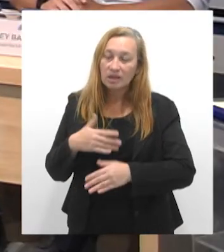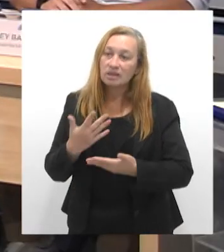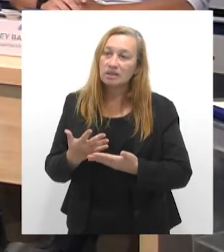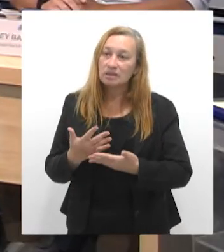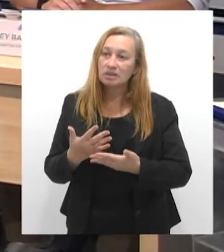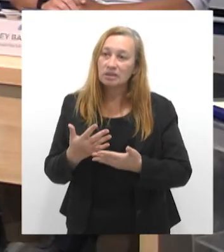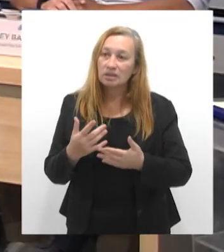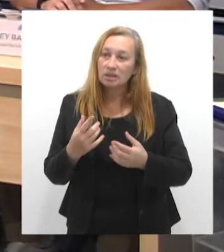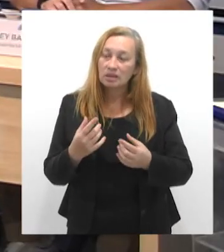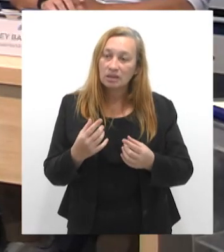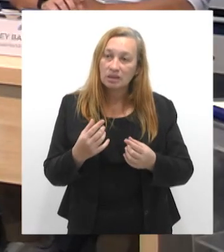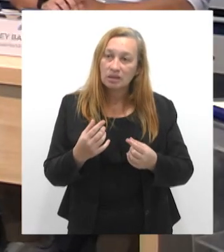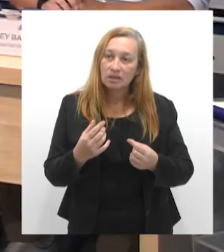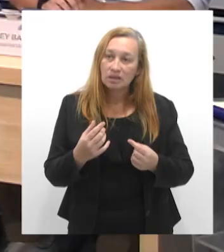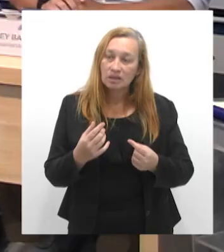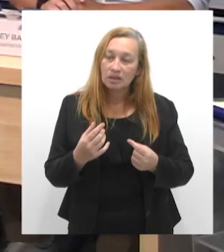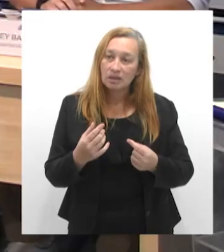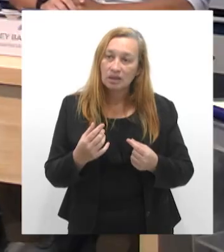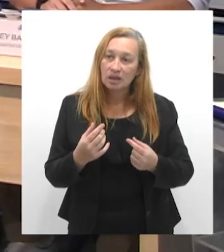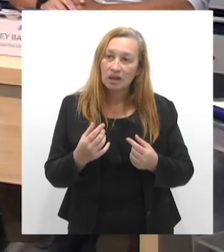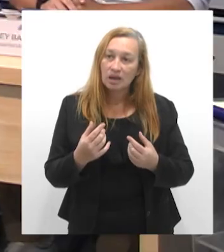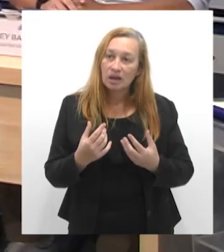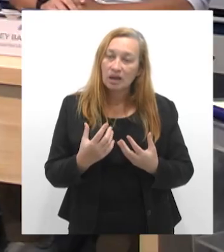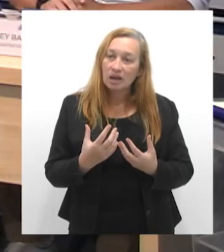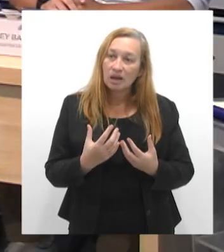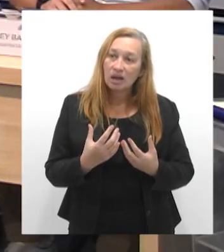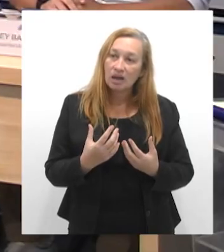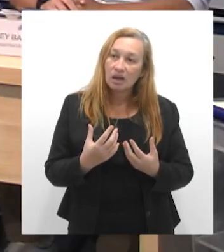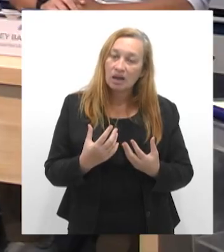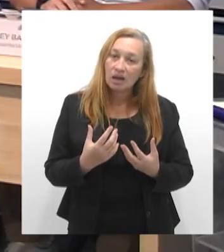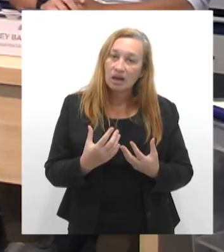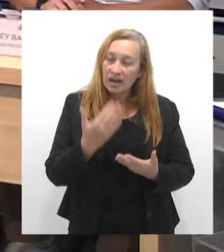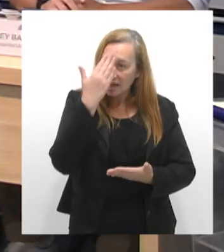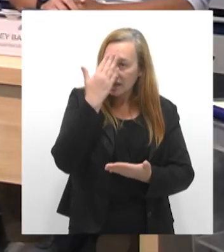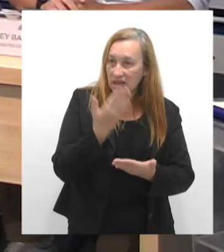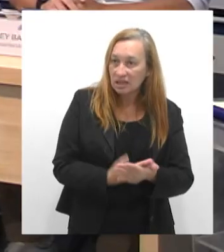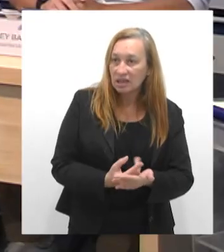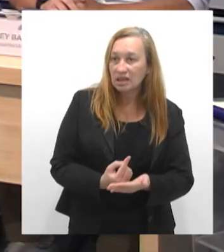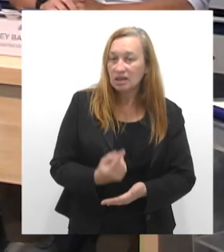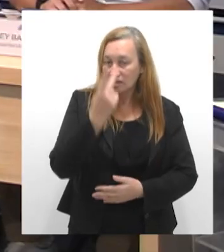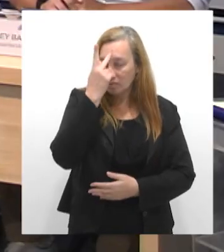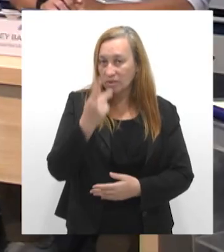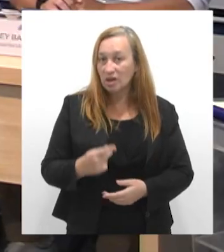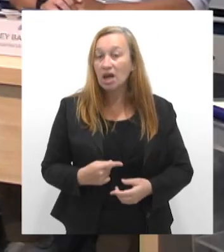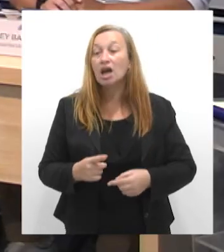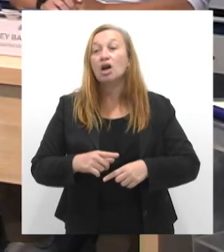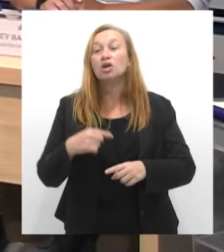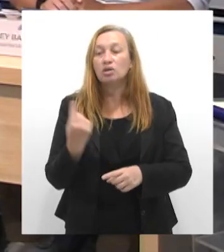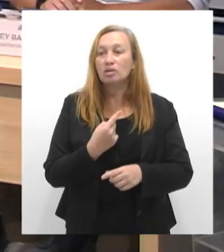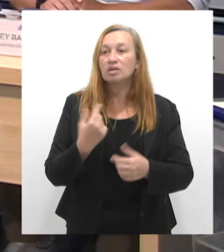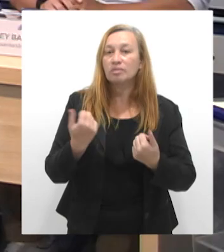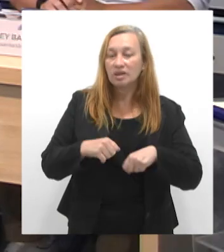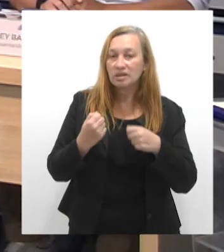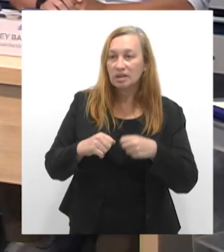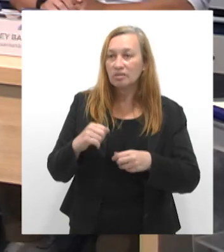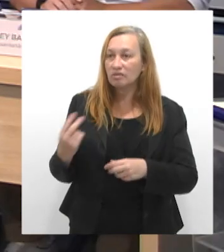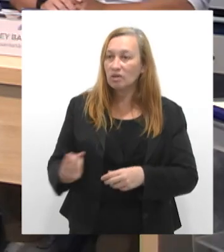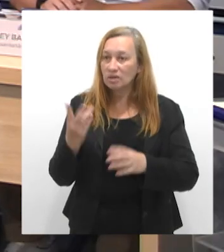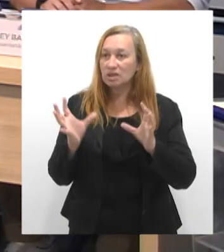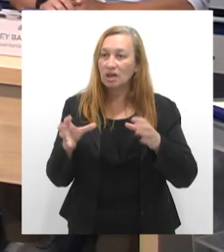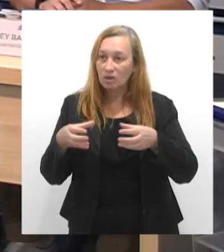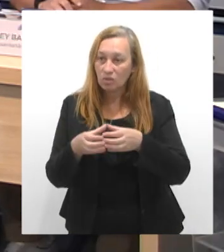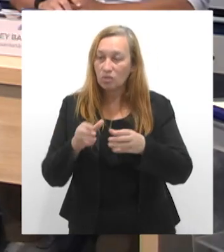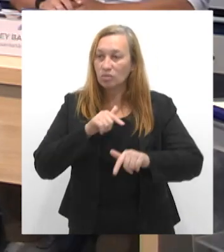no indivíduo, no individualismo, a gente precisa valorizar esse trabalho coletivo. Então,